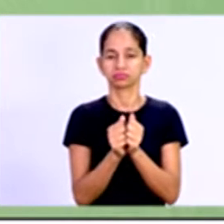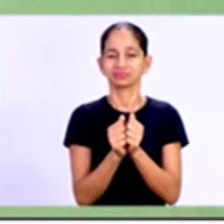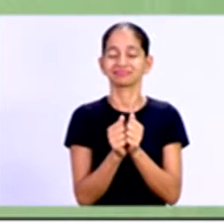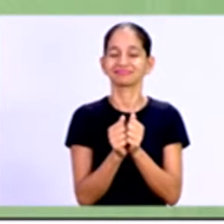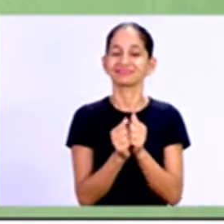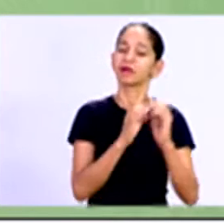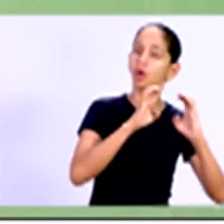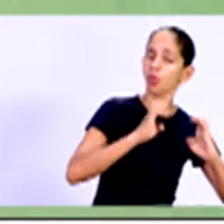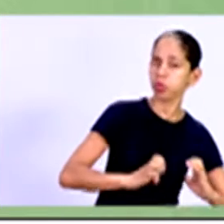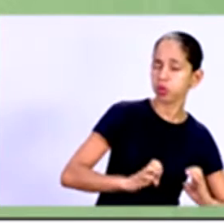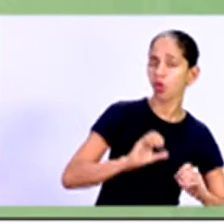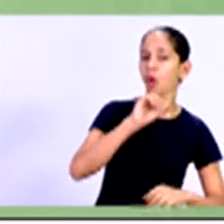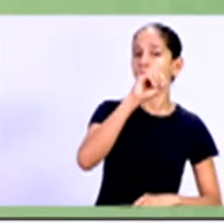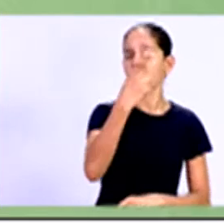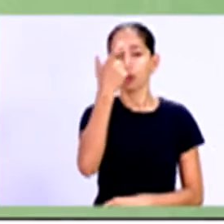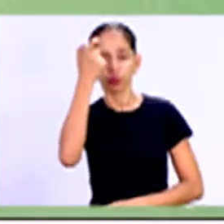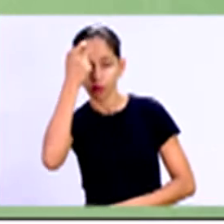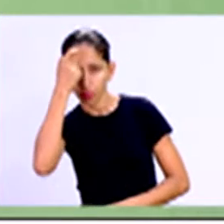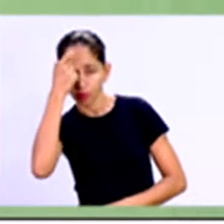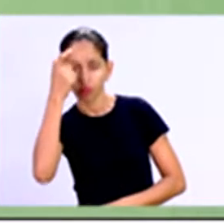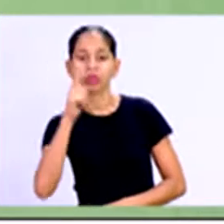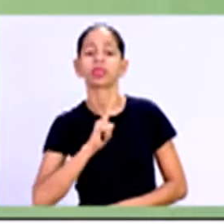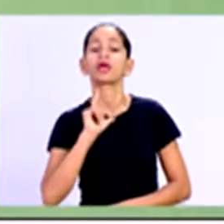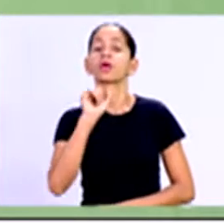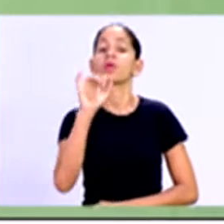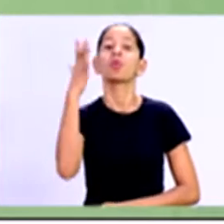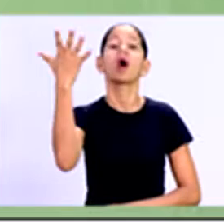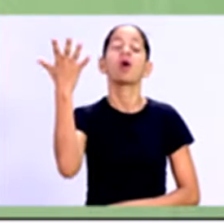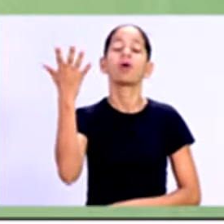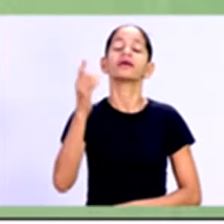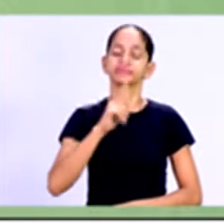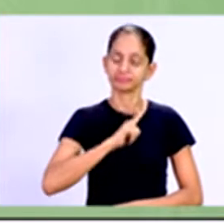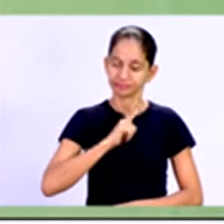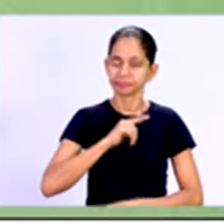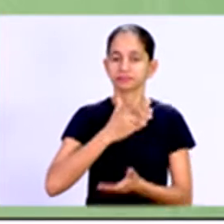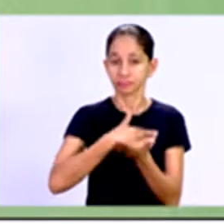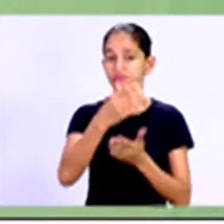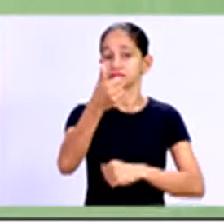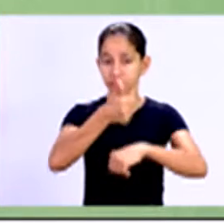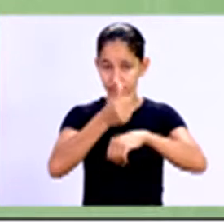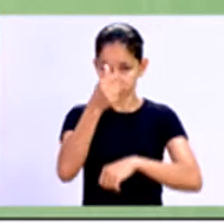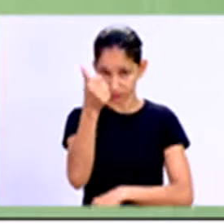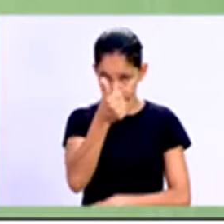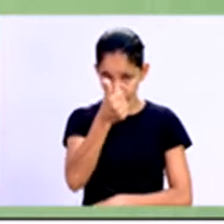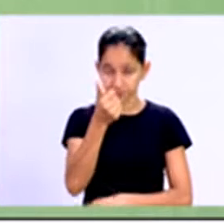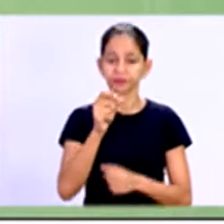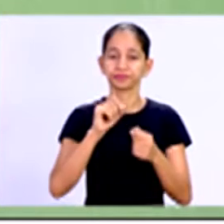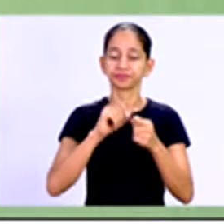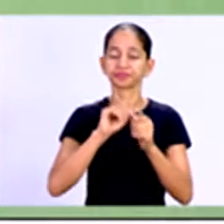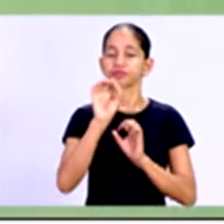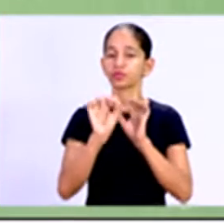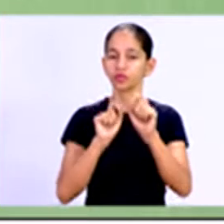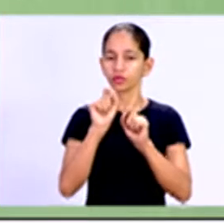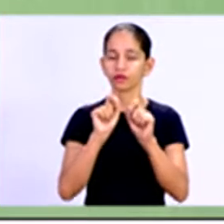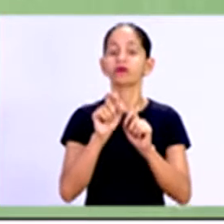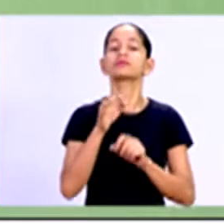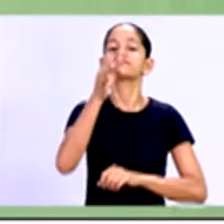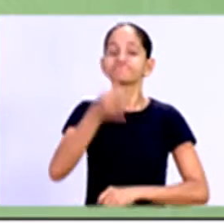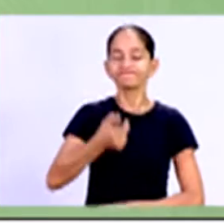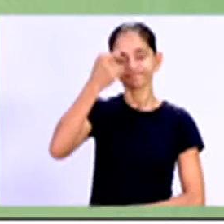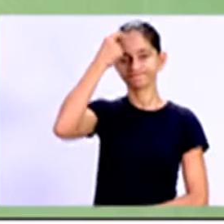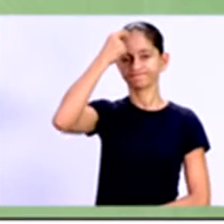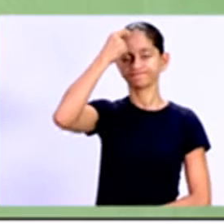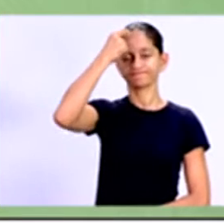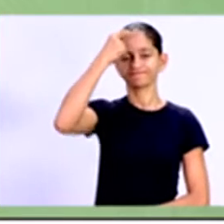ou como sujeito moral. A primeira característica é que esse sujeito ele tem que ser um sujeito